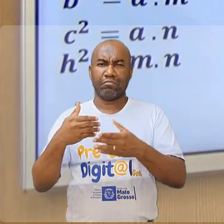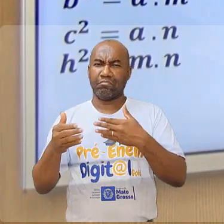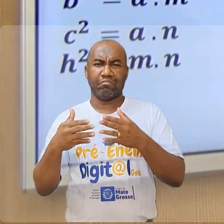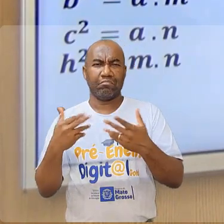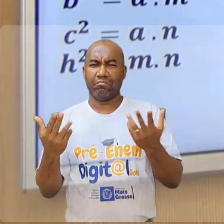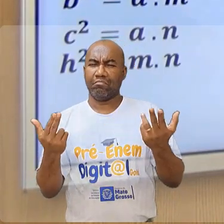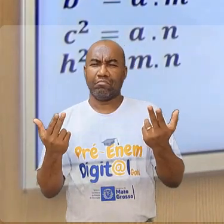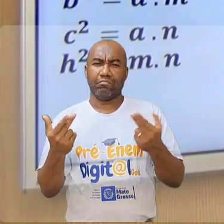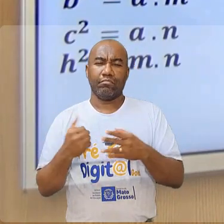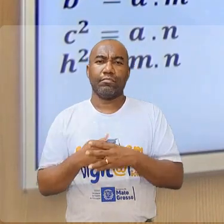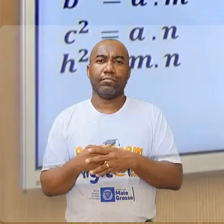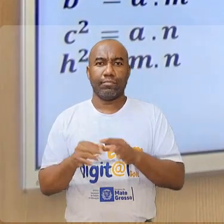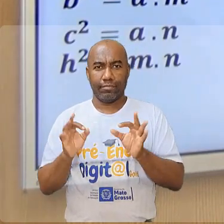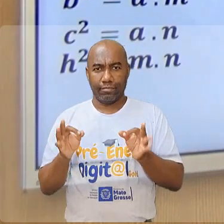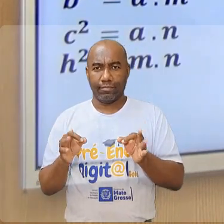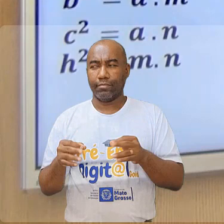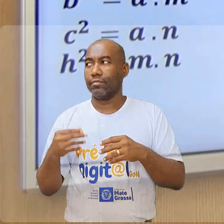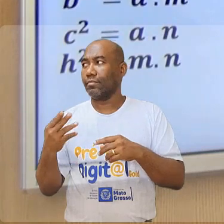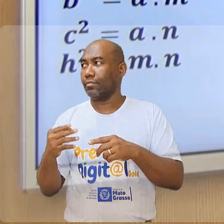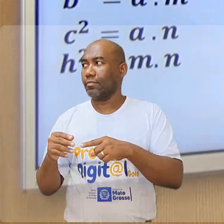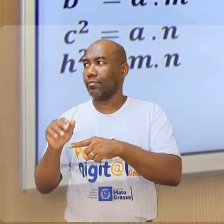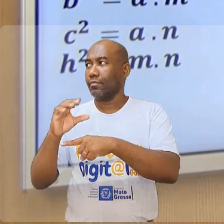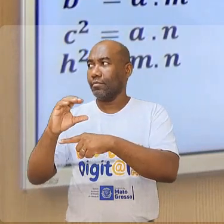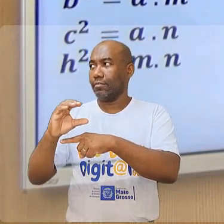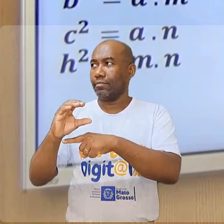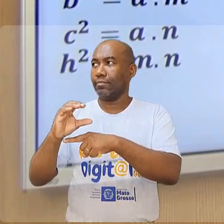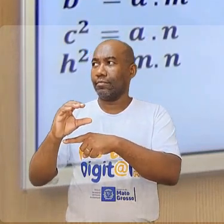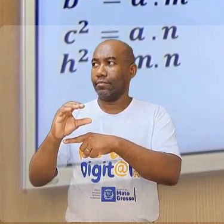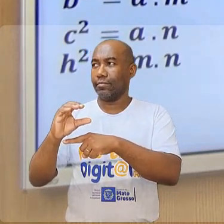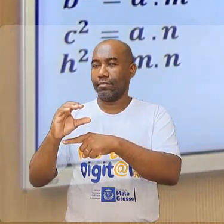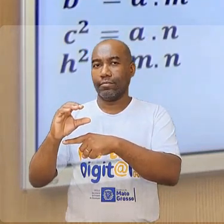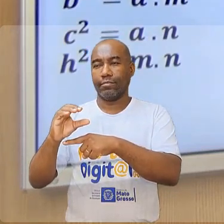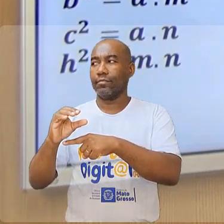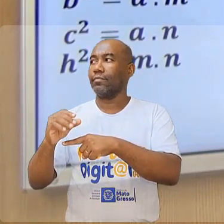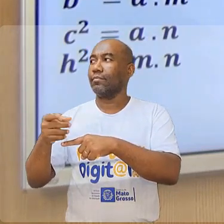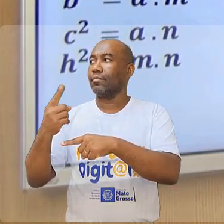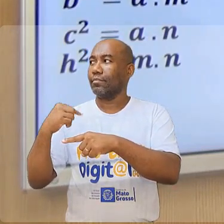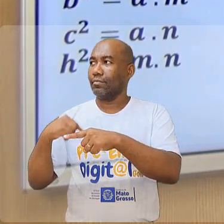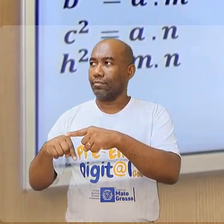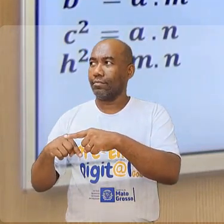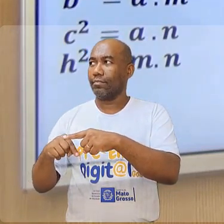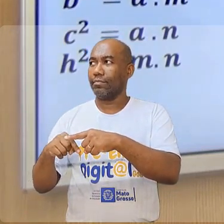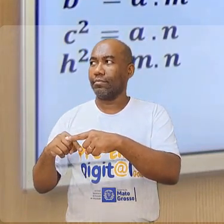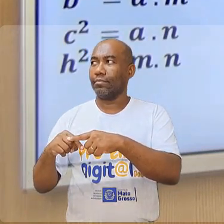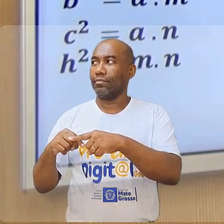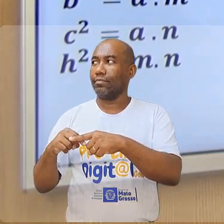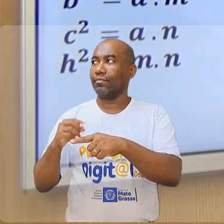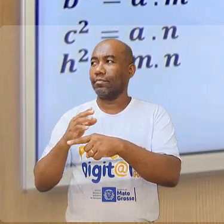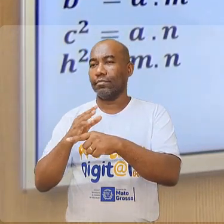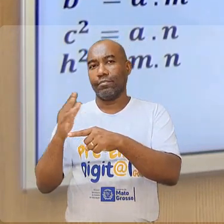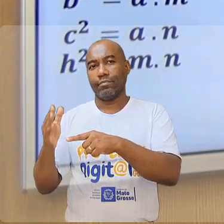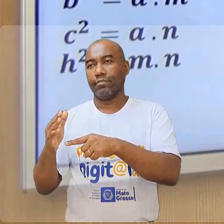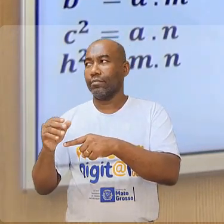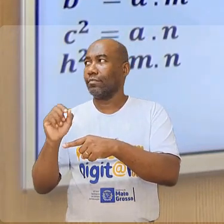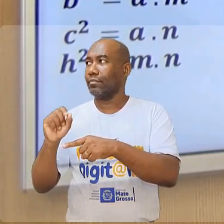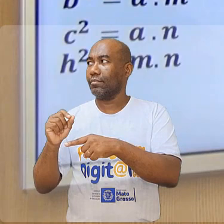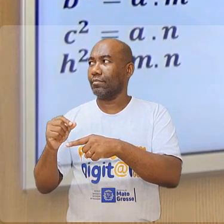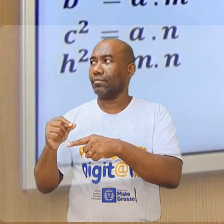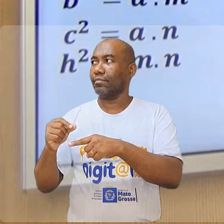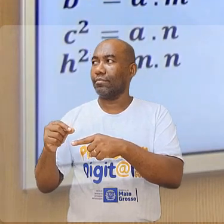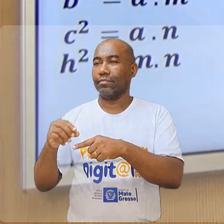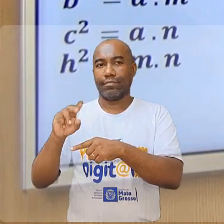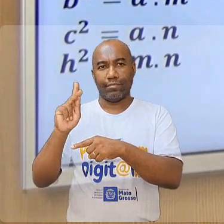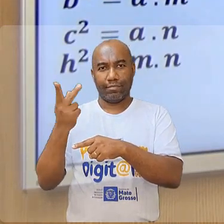o ar é a mesma coisa né então a peguei o se você é o cateto Quem que tá homólogo a ele